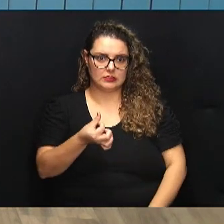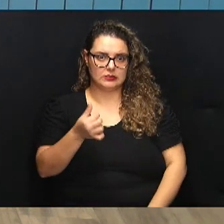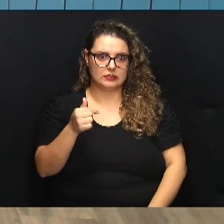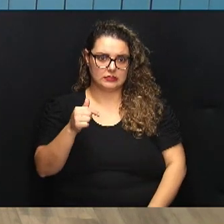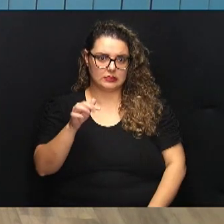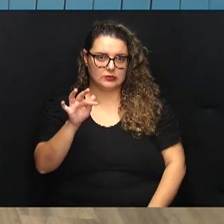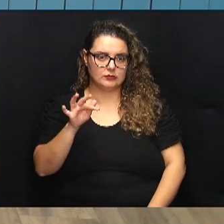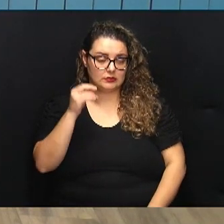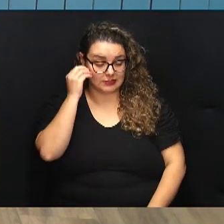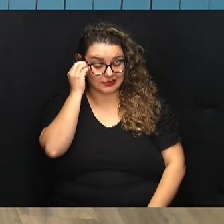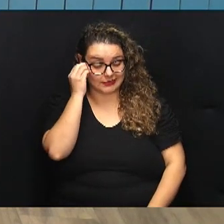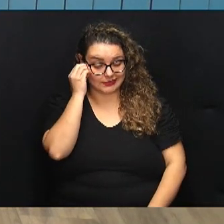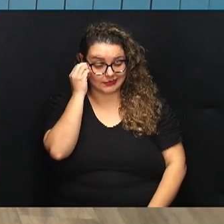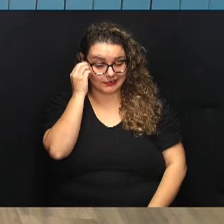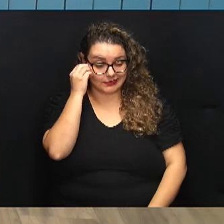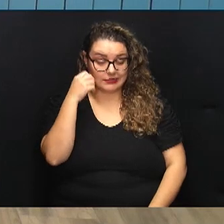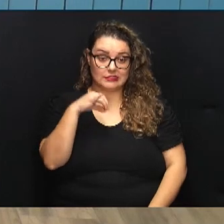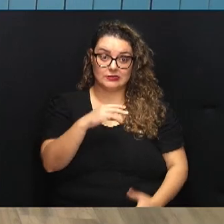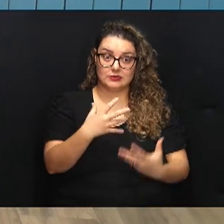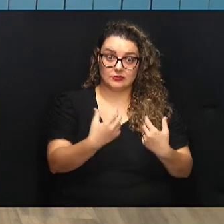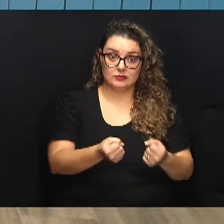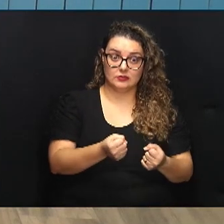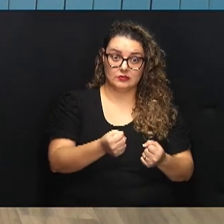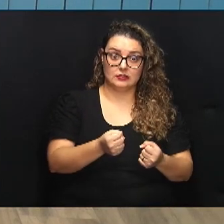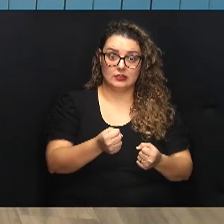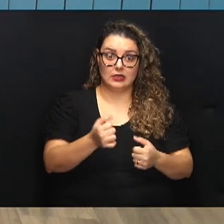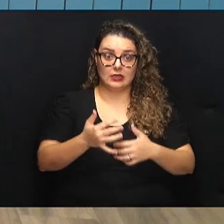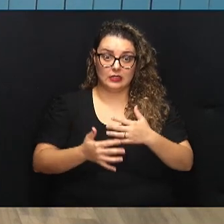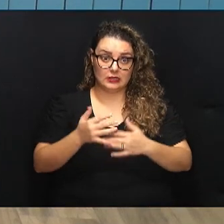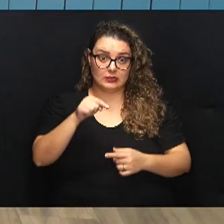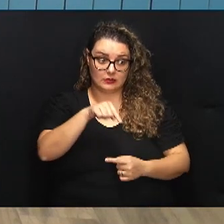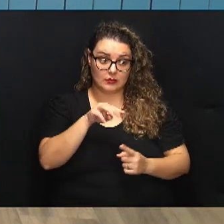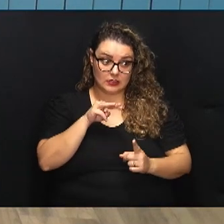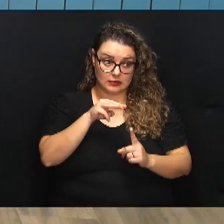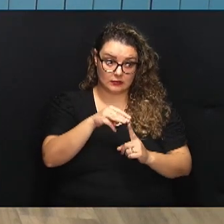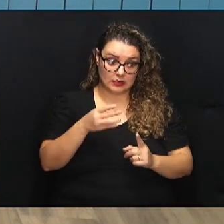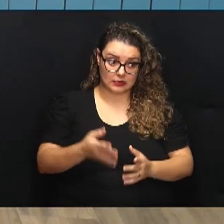sancionado, inviabiliza o cumprimento dessa meta?